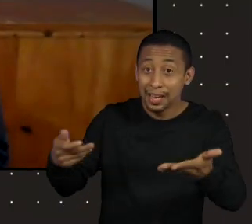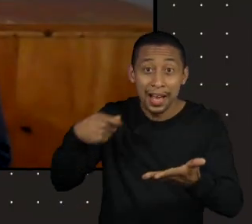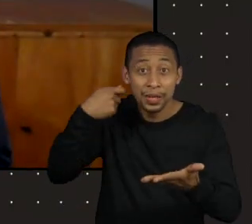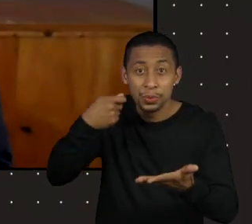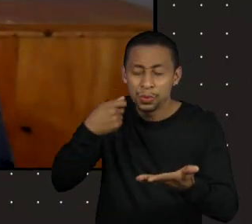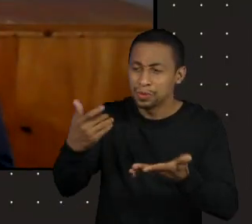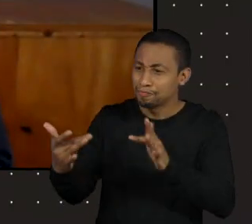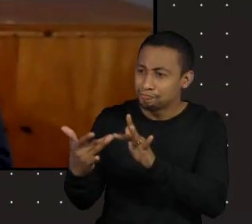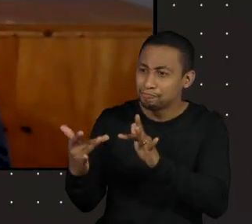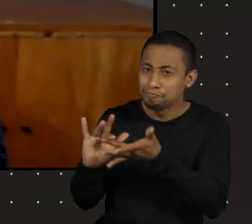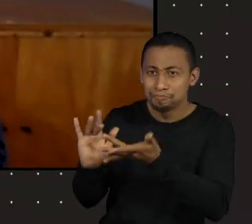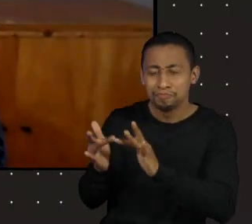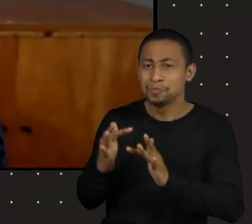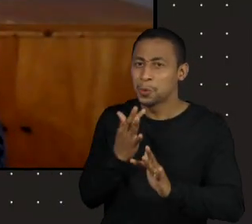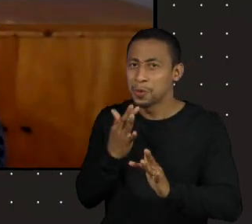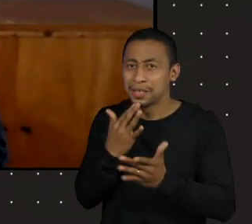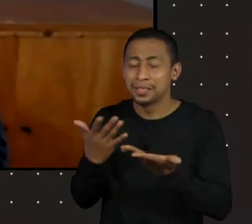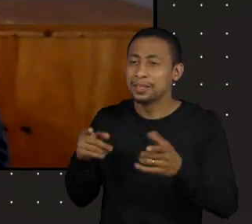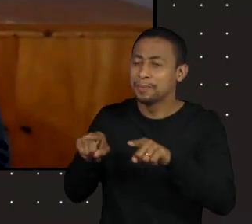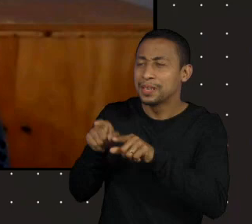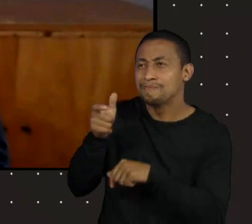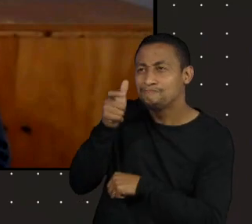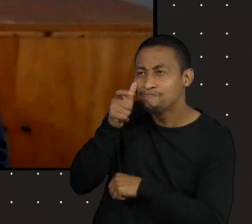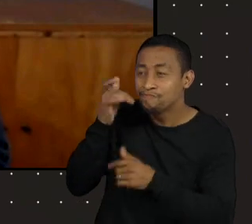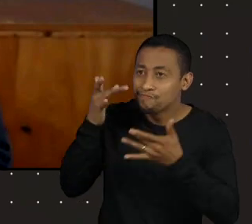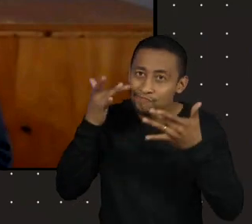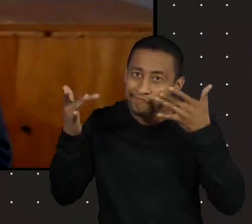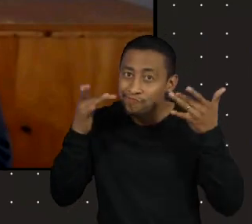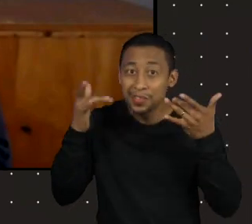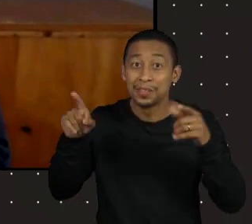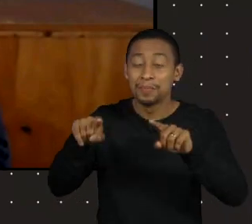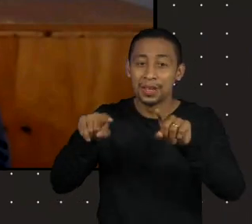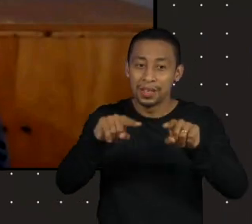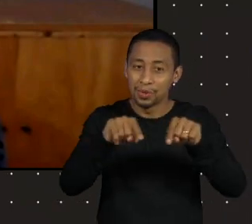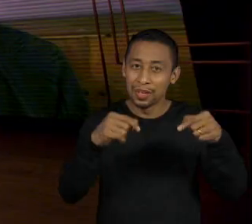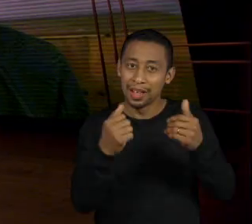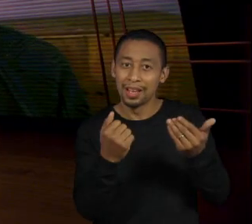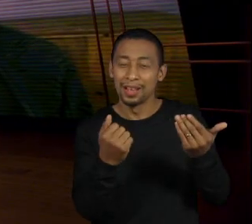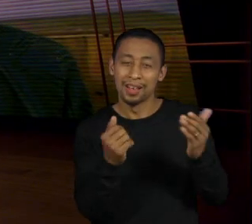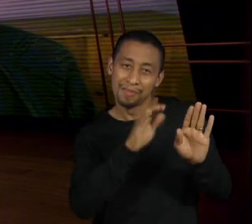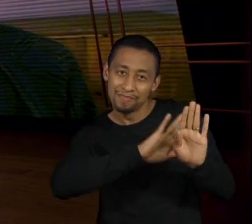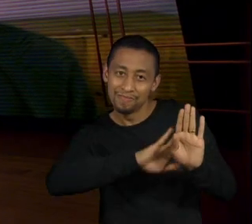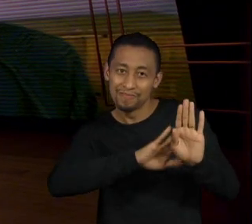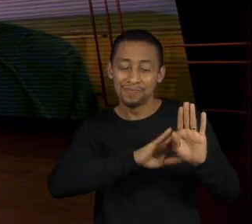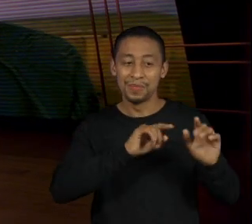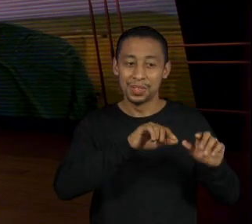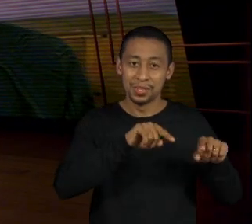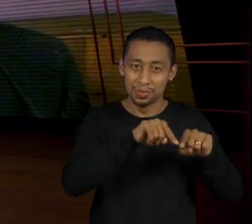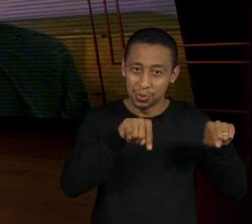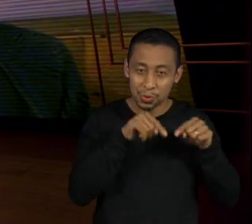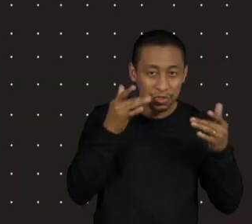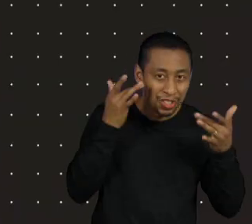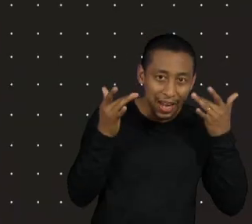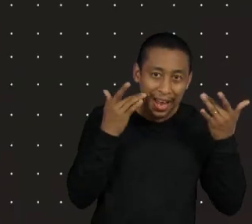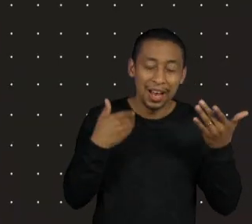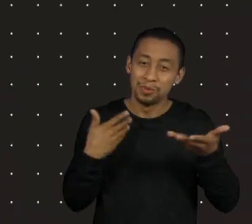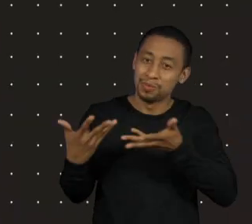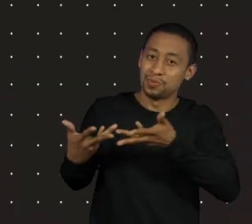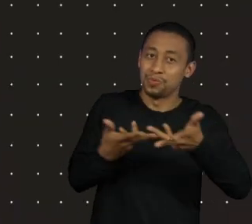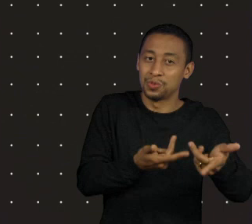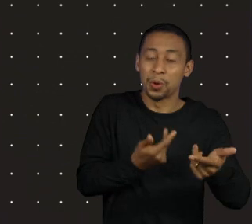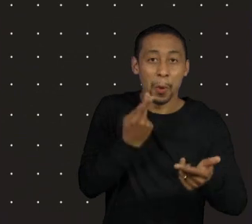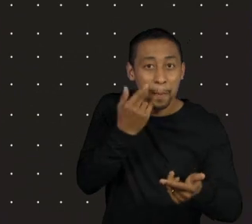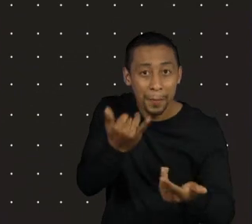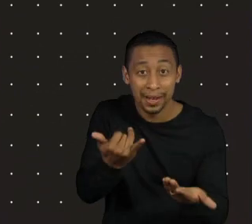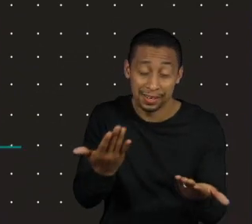muitas peças que eu assistia, as coxias também do teatro, que às vezes eu ia com meu pai. E a minha mãe, ela era cantora